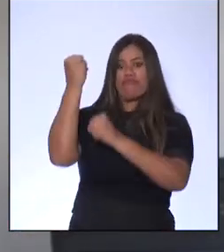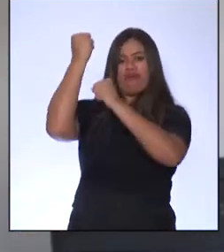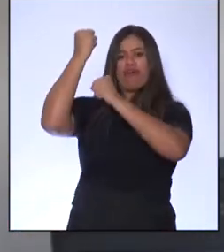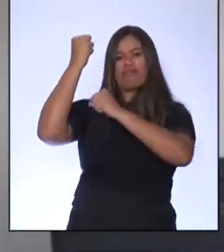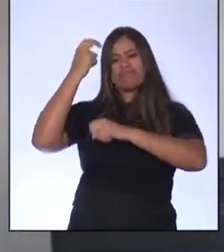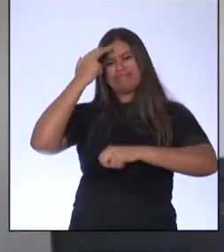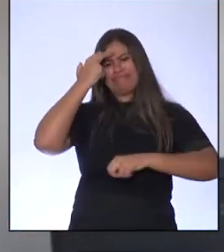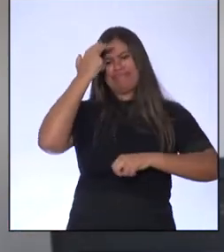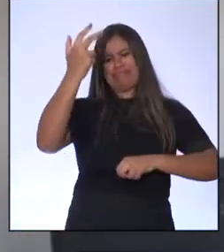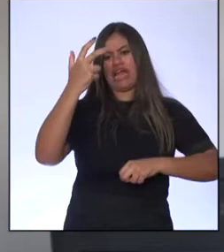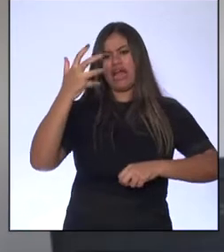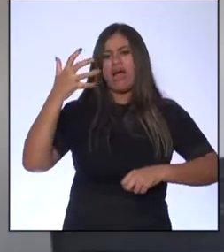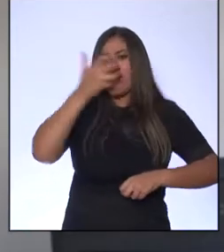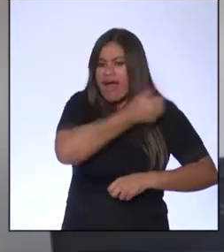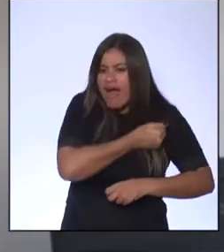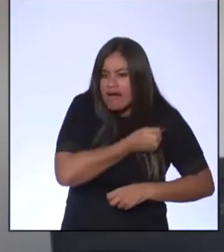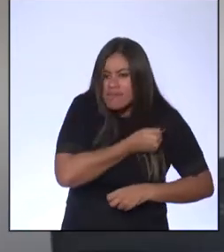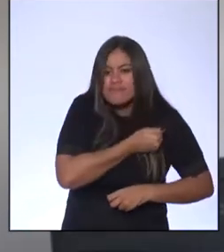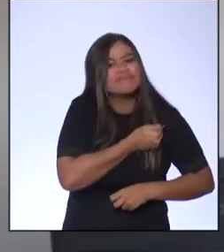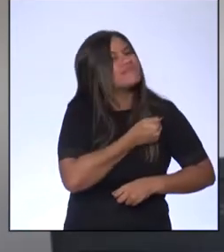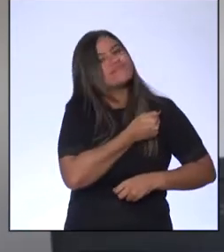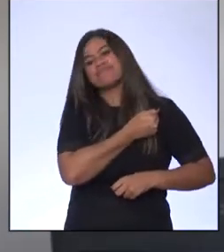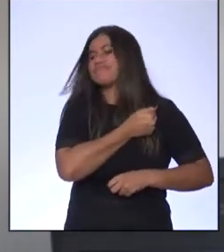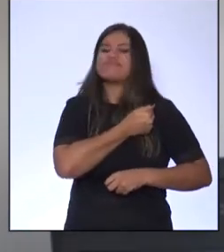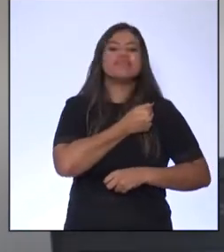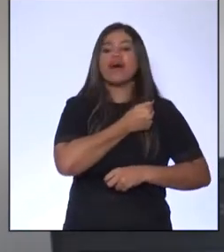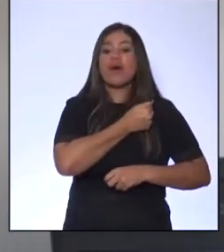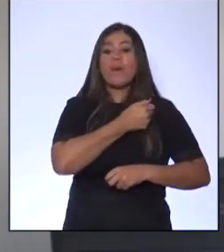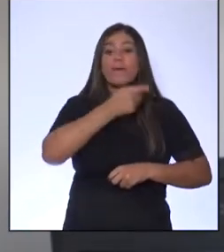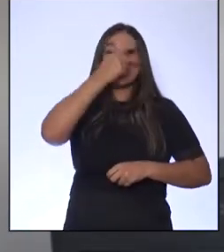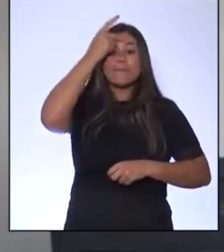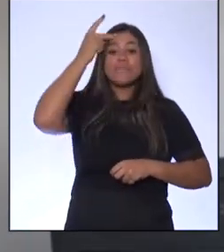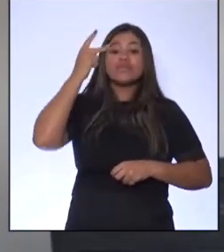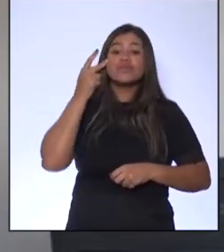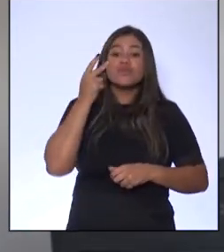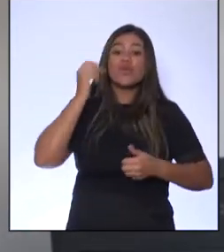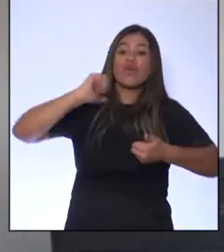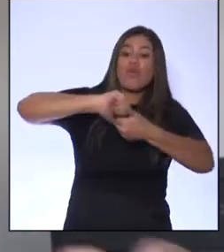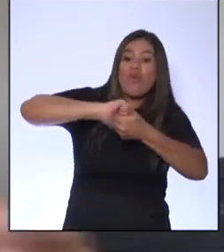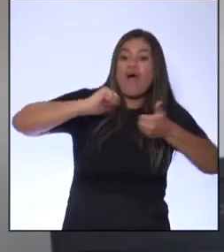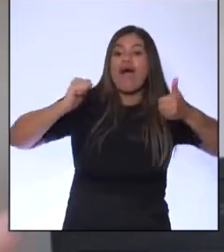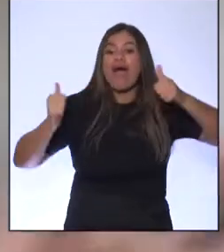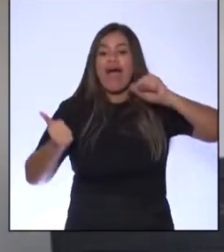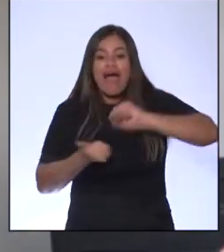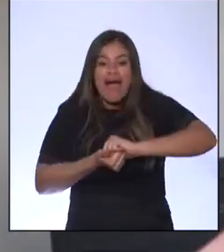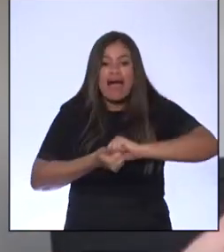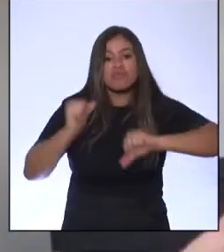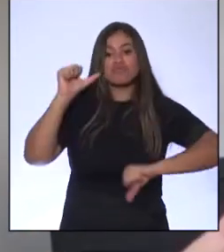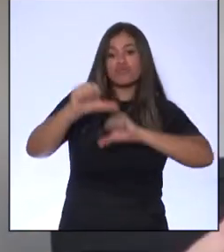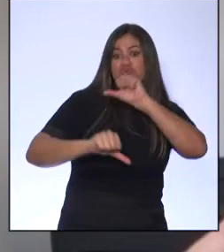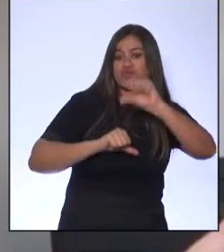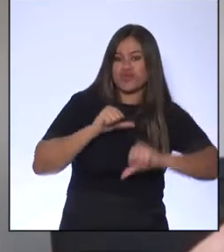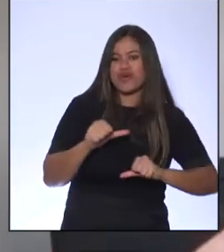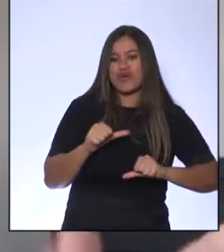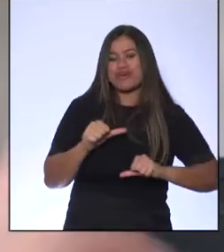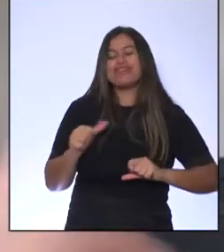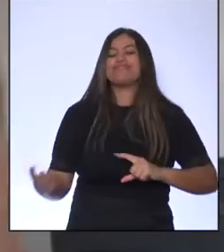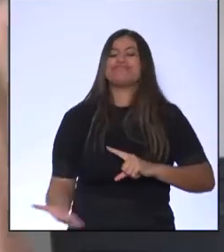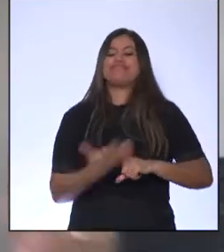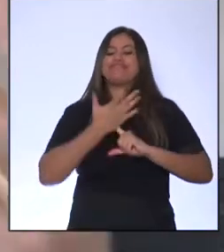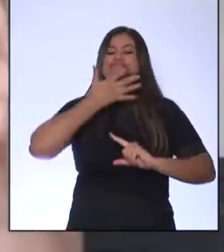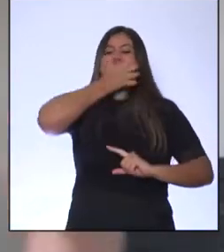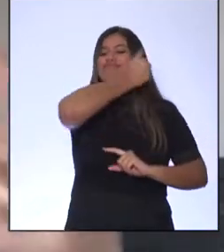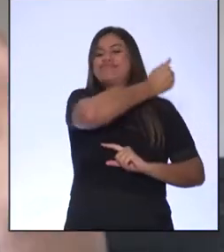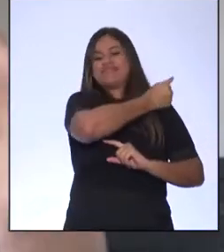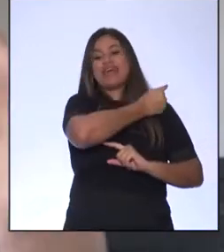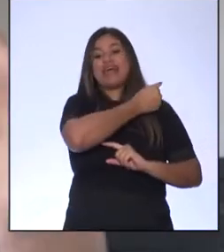que sobrevive, é aquele que se adapta melhor às mudanças. Portanto, eu acho até que essa crise está nos ensinando que a gente